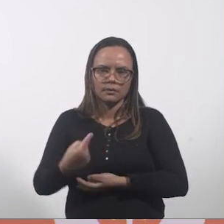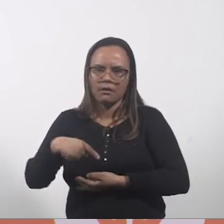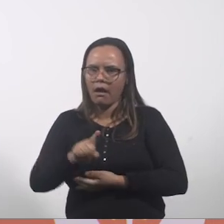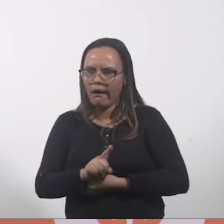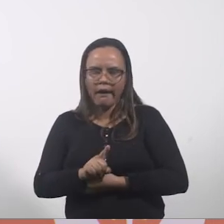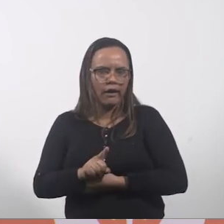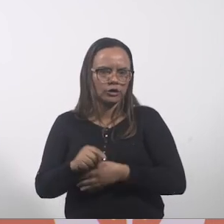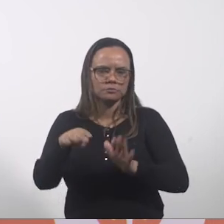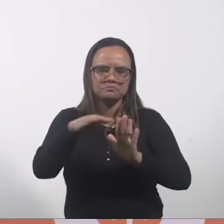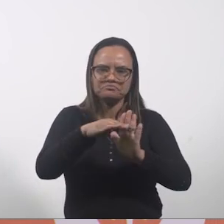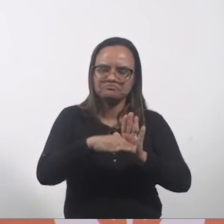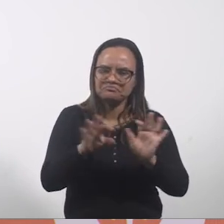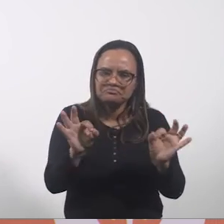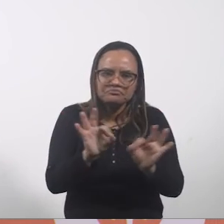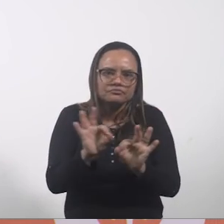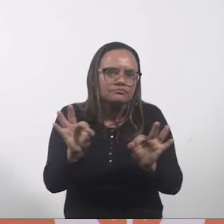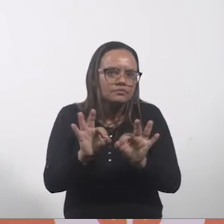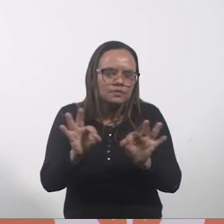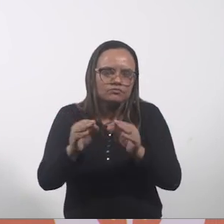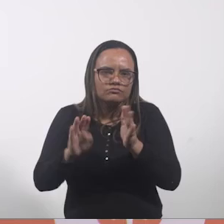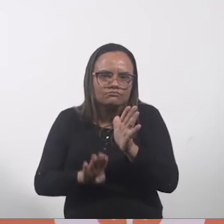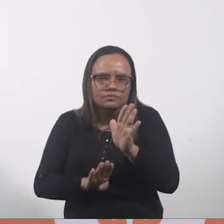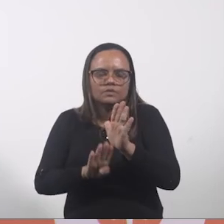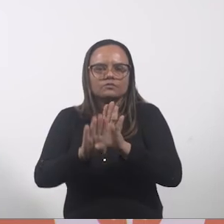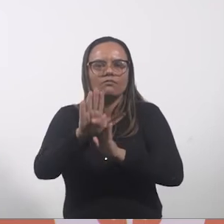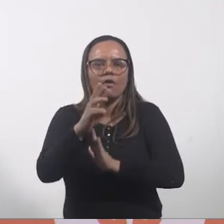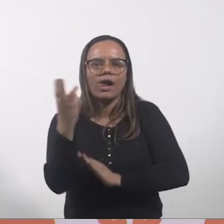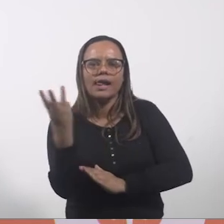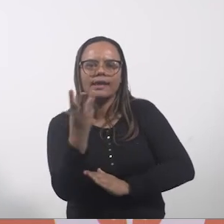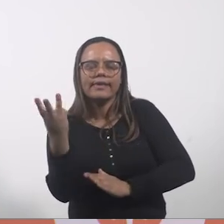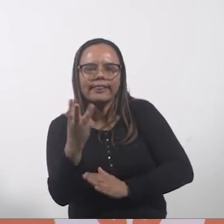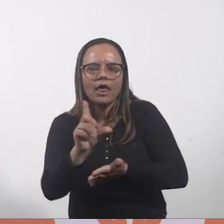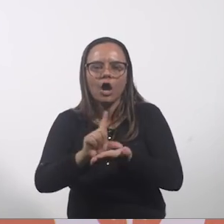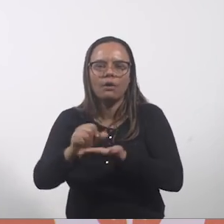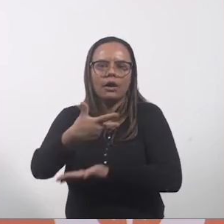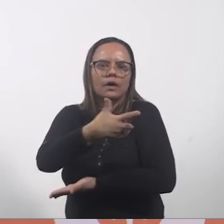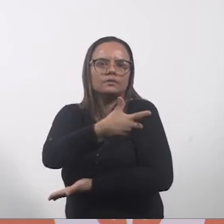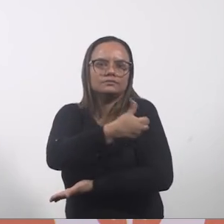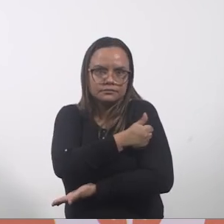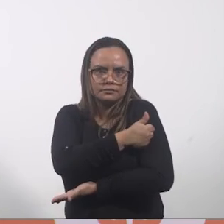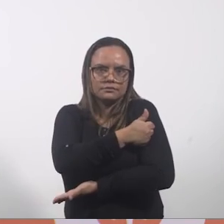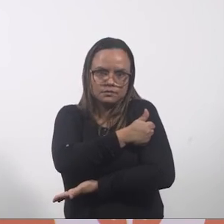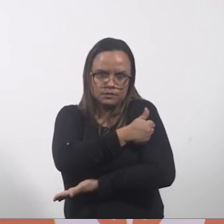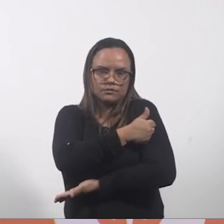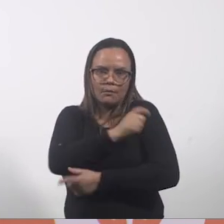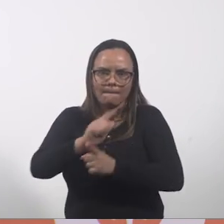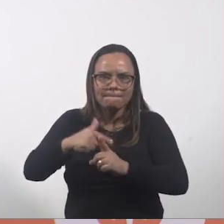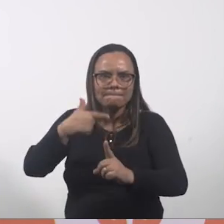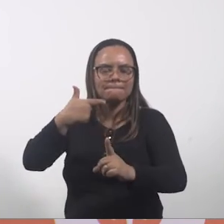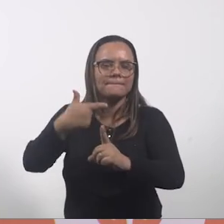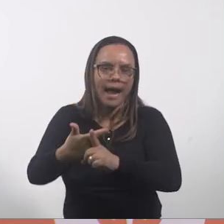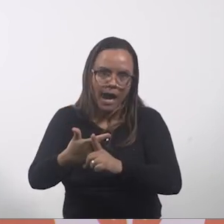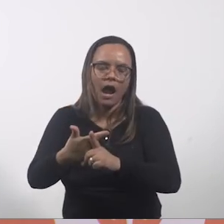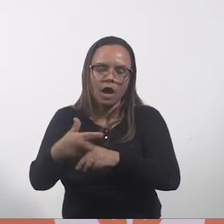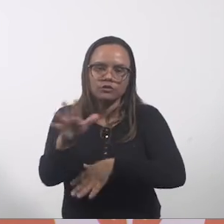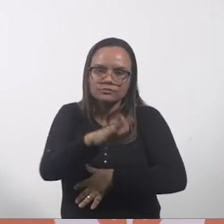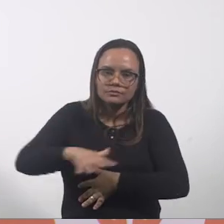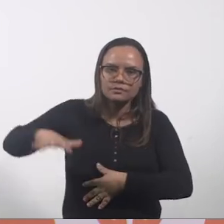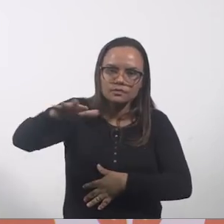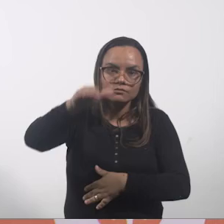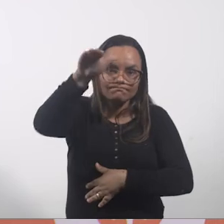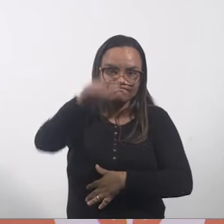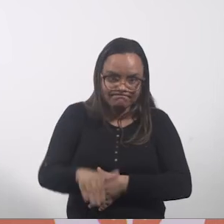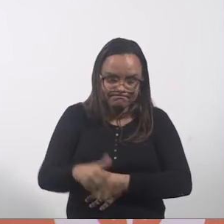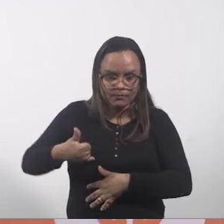temos nenhum planejamento para poder avançar na imunização de 3ª dose, da dose de reforço, na população abaixo